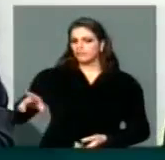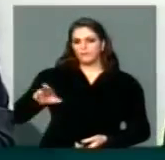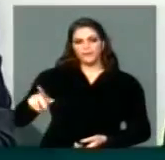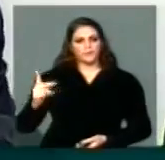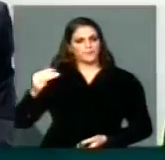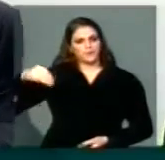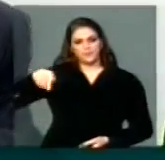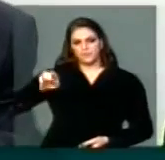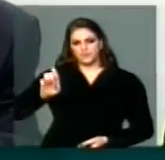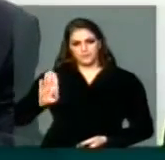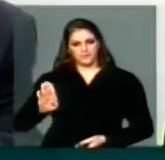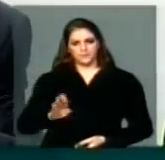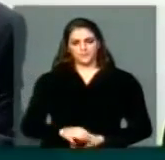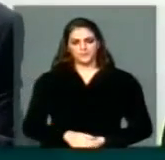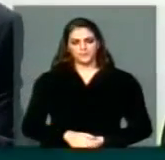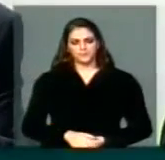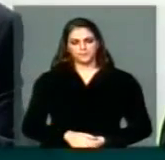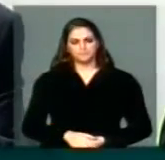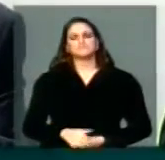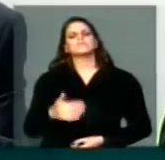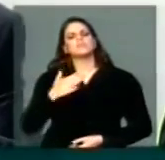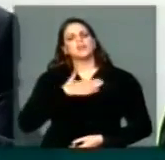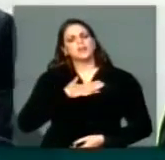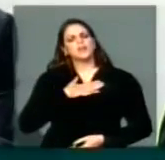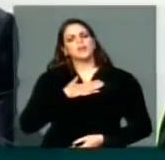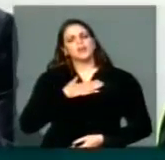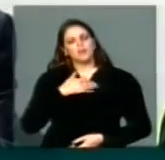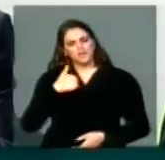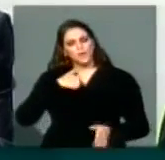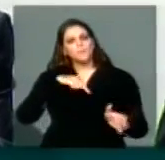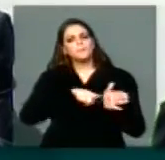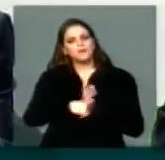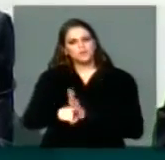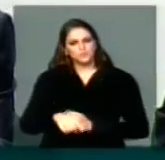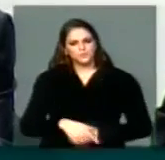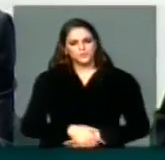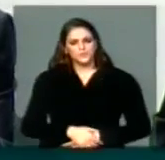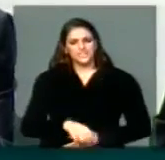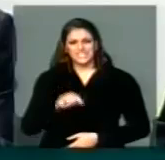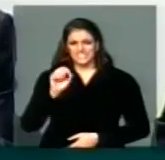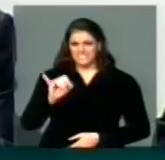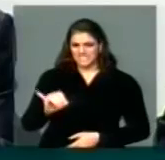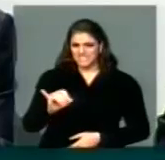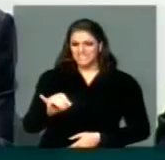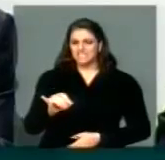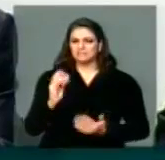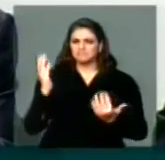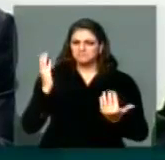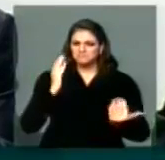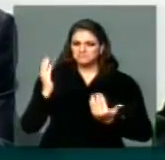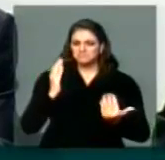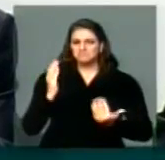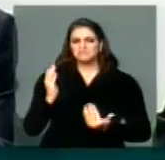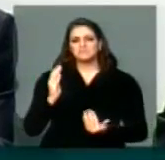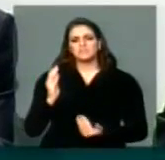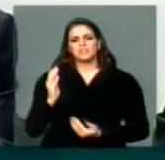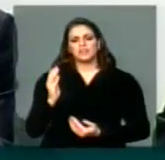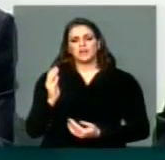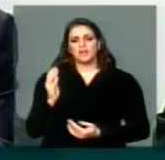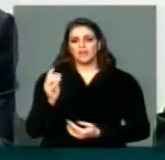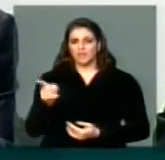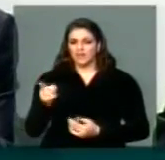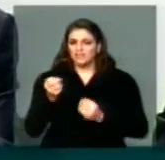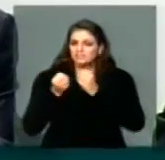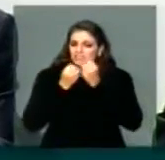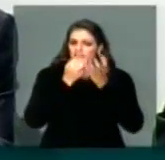PMDB. Pergunto o seguinte: se havia suspeição de dar curso na palavra da